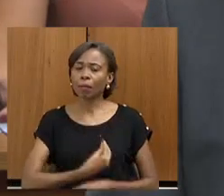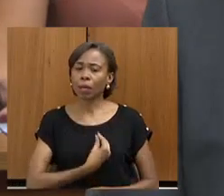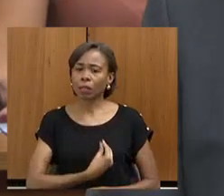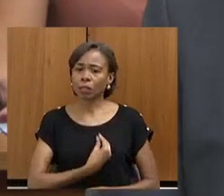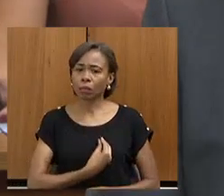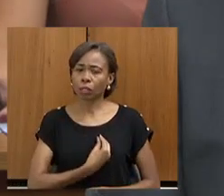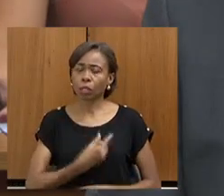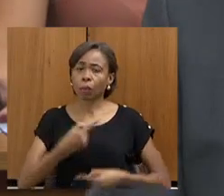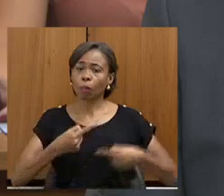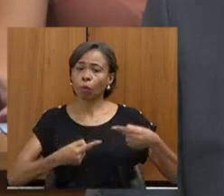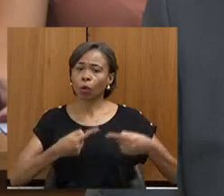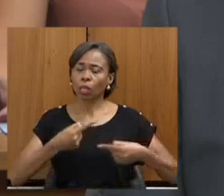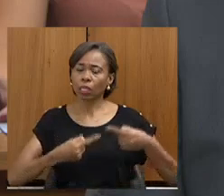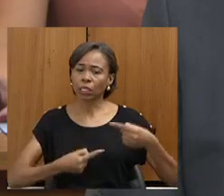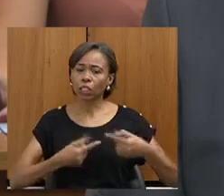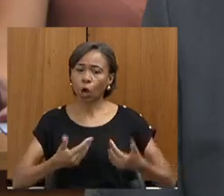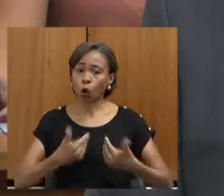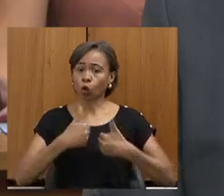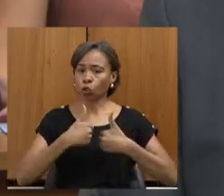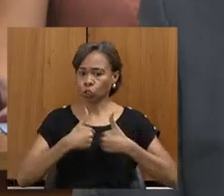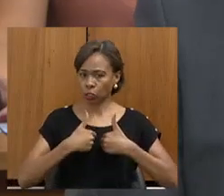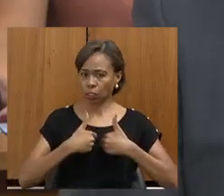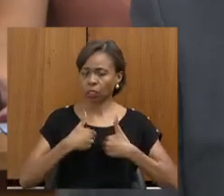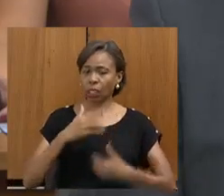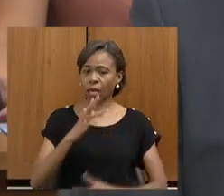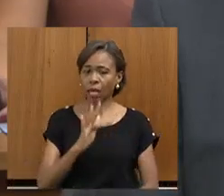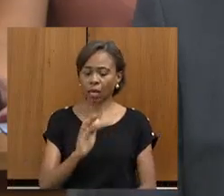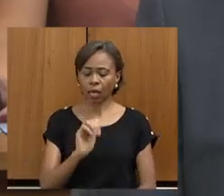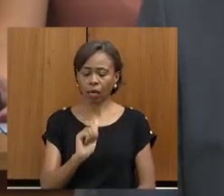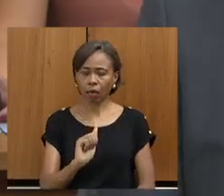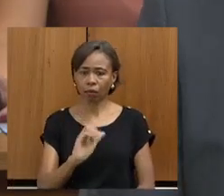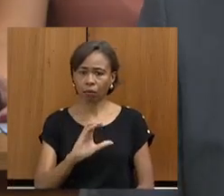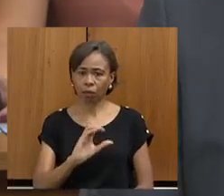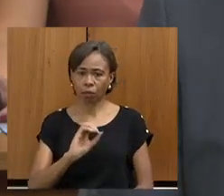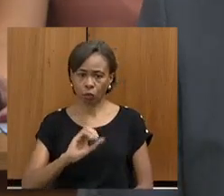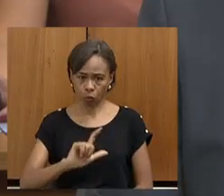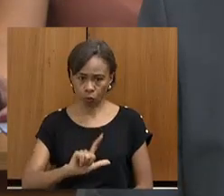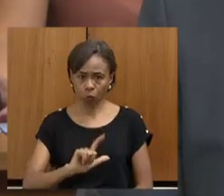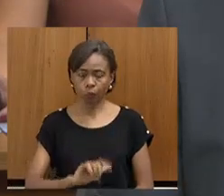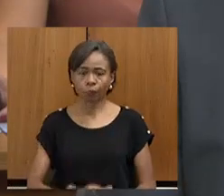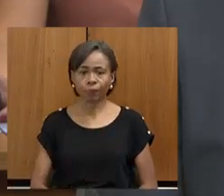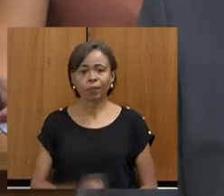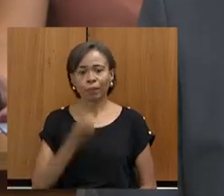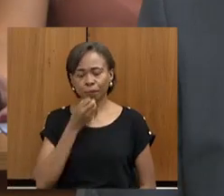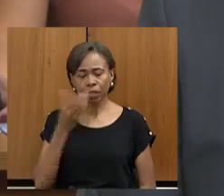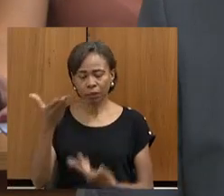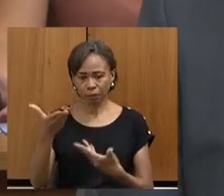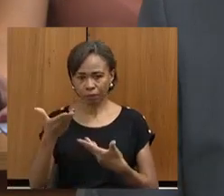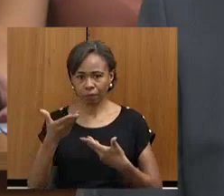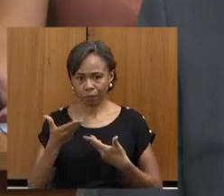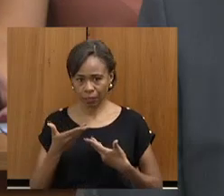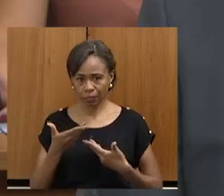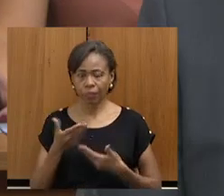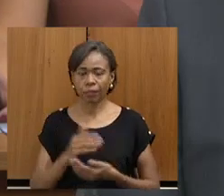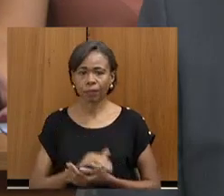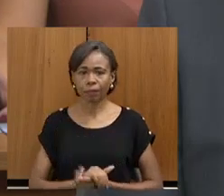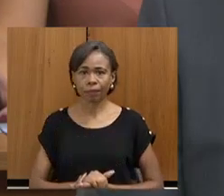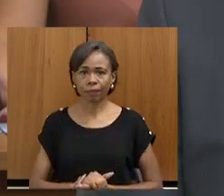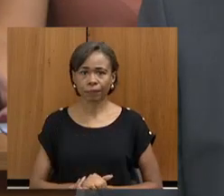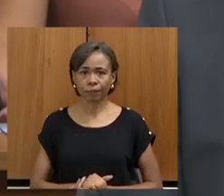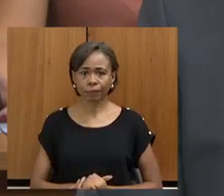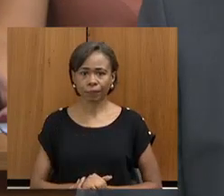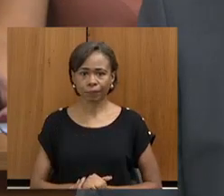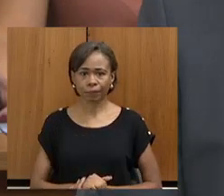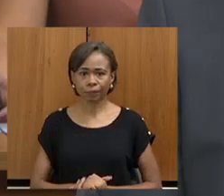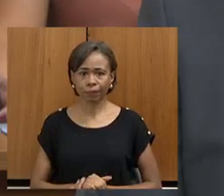Autismo, da FAPOL. Está conosco aqui a Suzana. Seja bem-vinda, Suzana. Daqui a pouquinho a gente vai pedir à Suzana